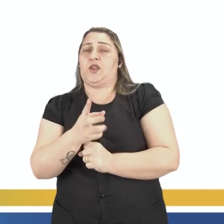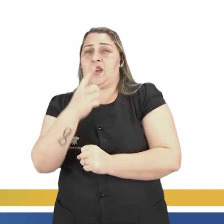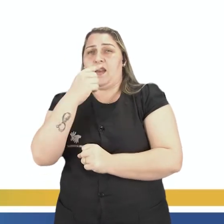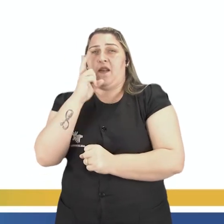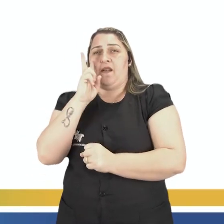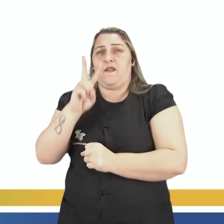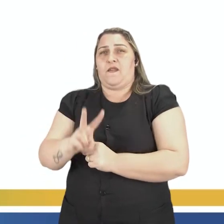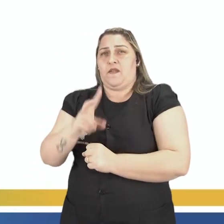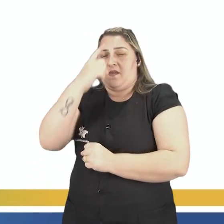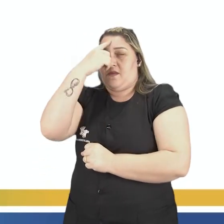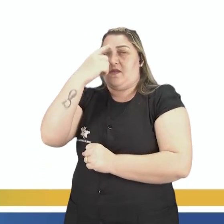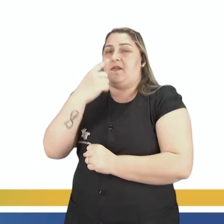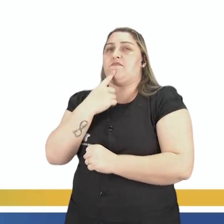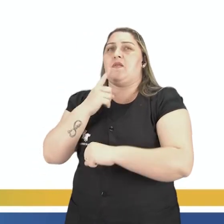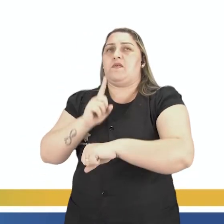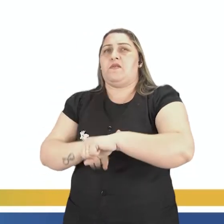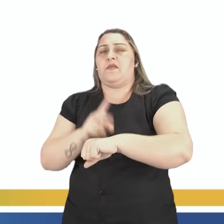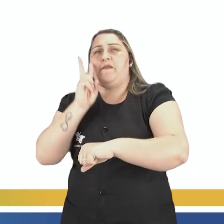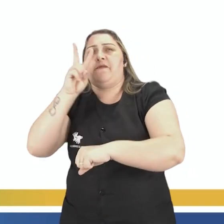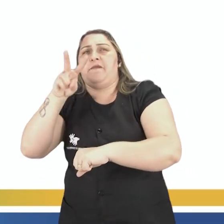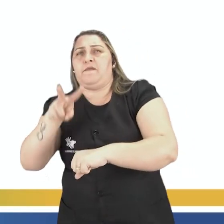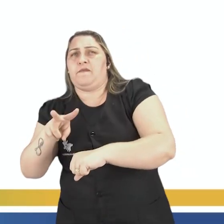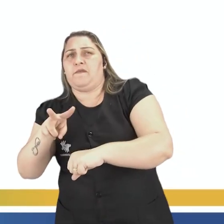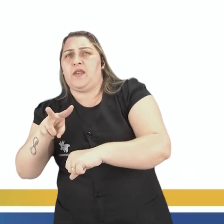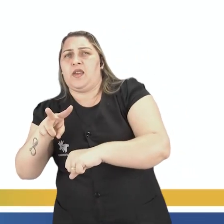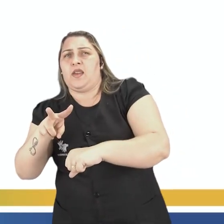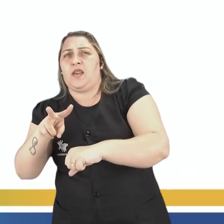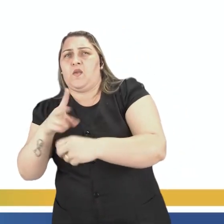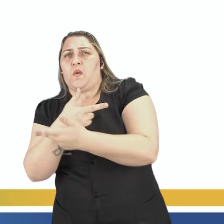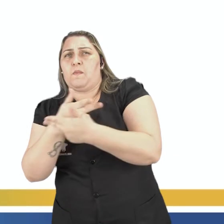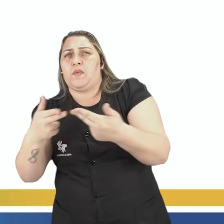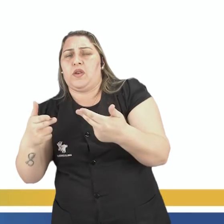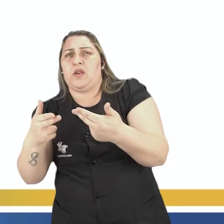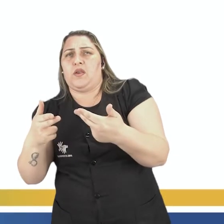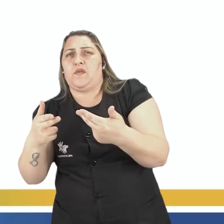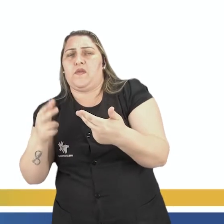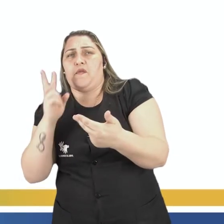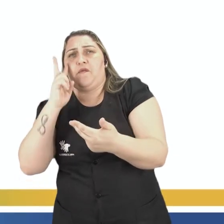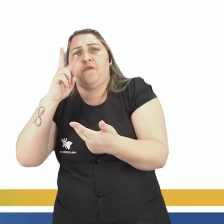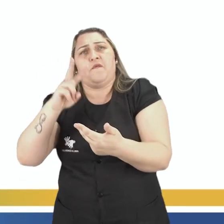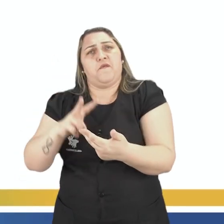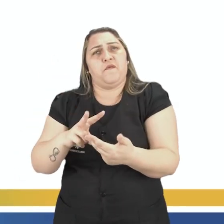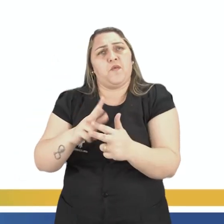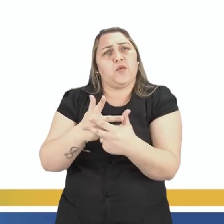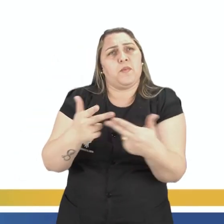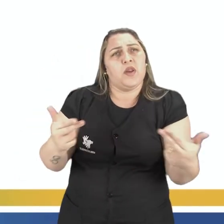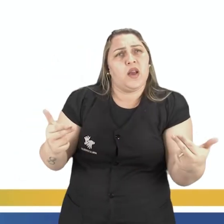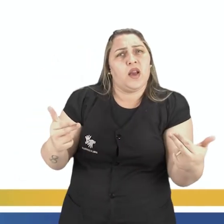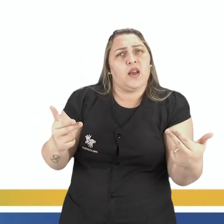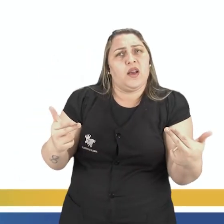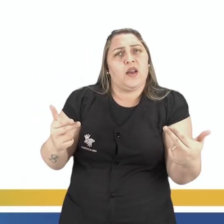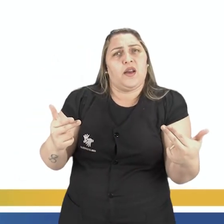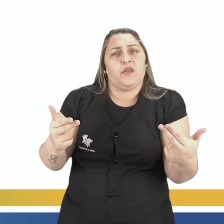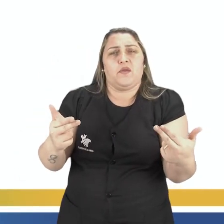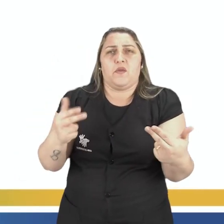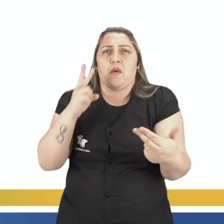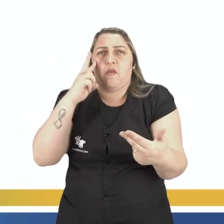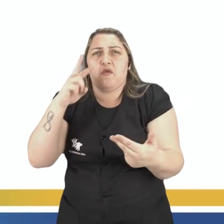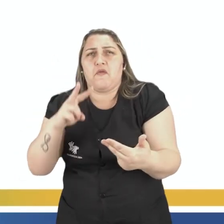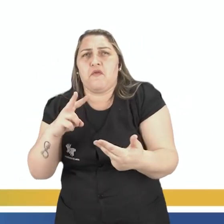imagem que você, uma hora vê um objeto, outra hora vê outro objeto, ou tem aquela